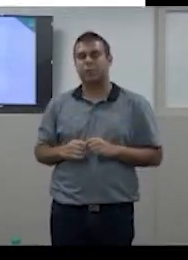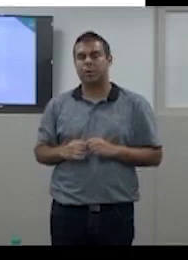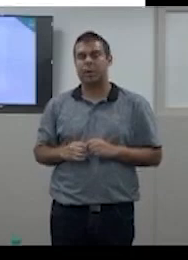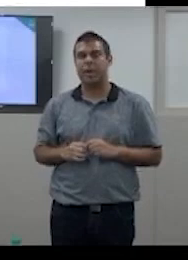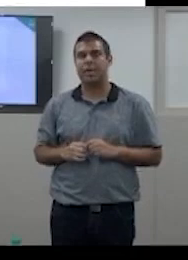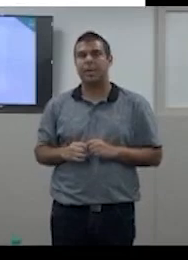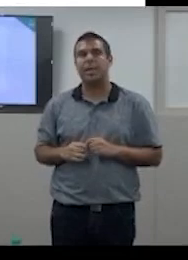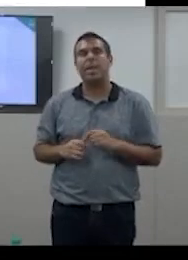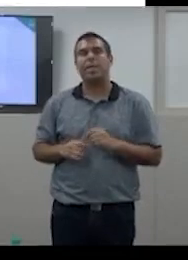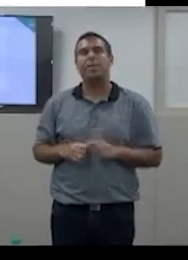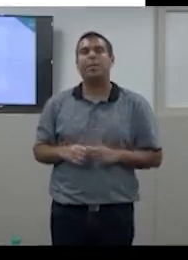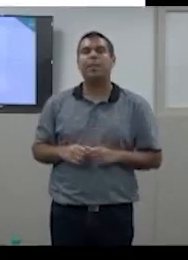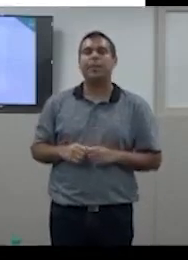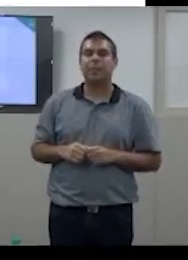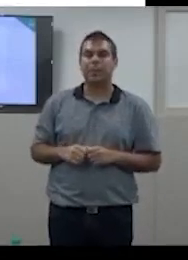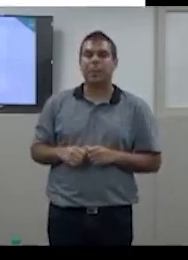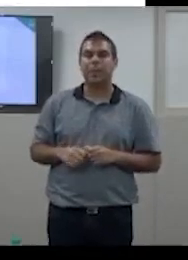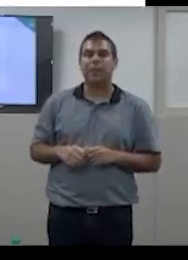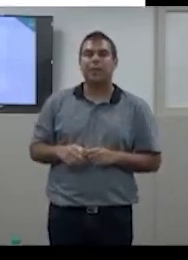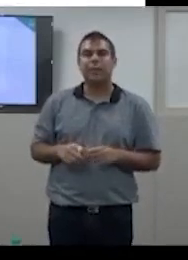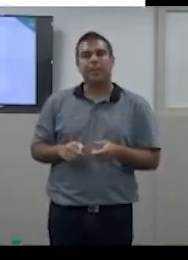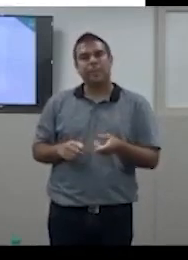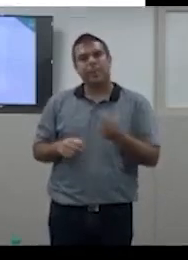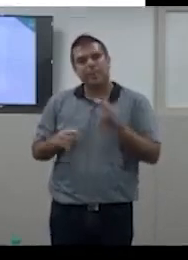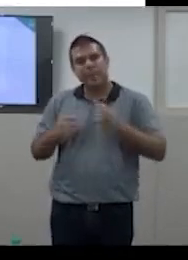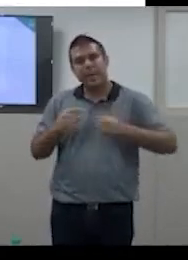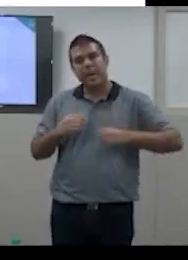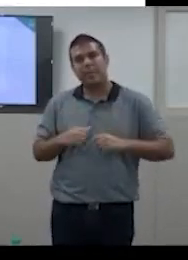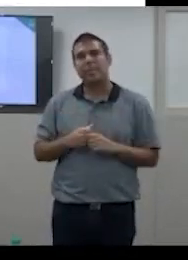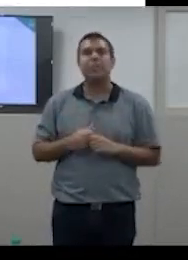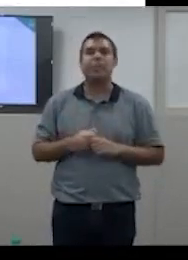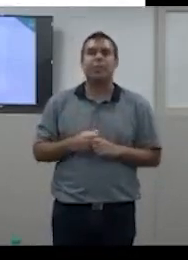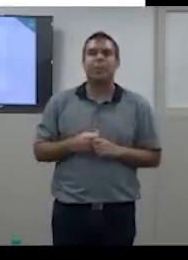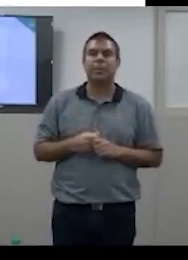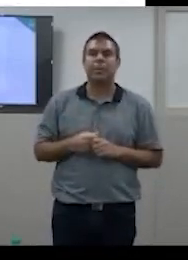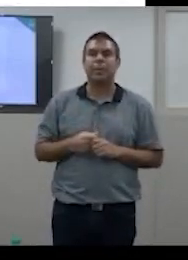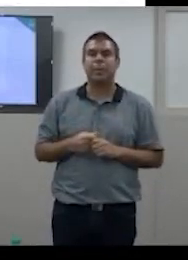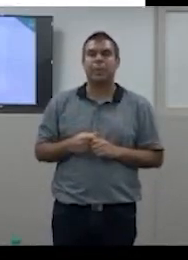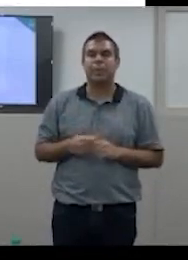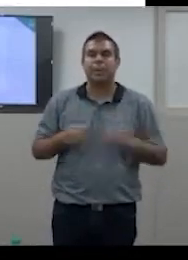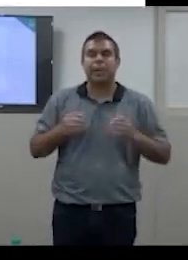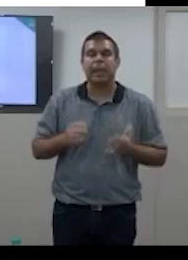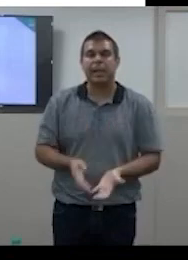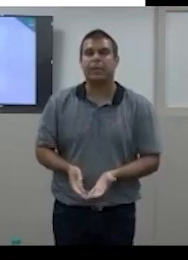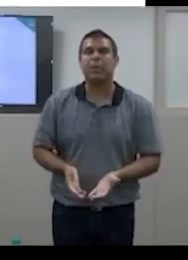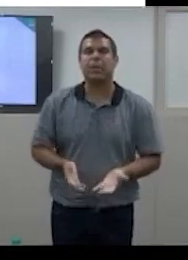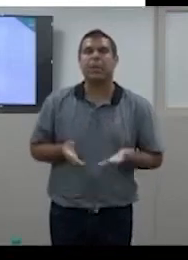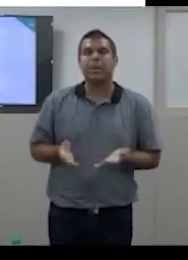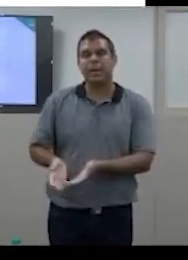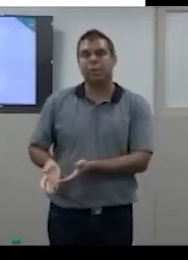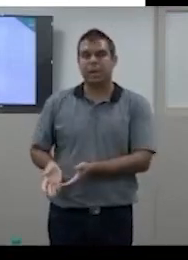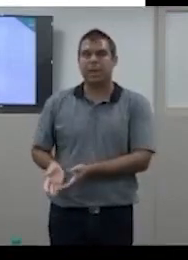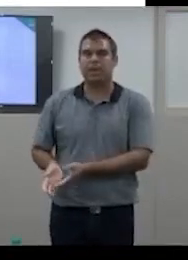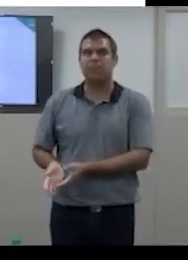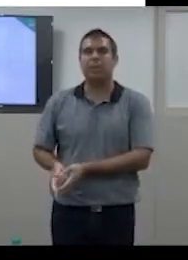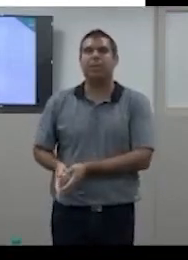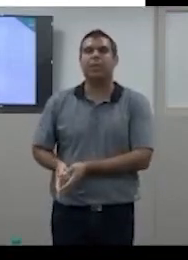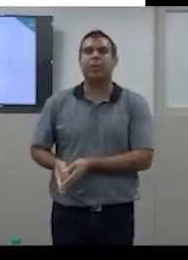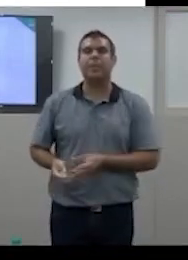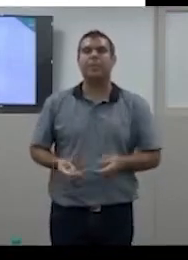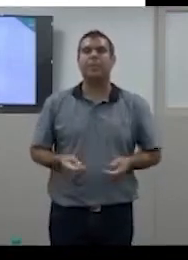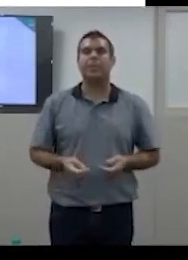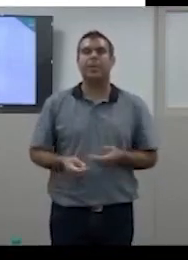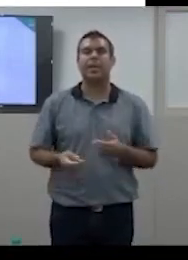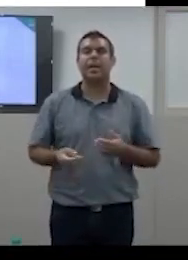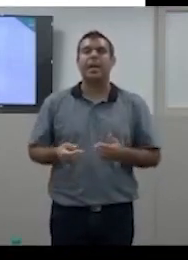pegar essas gotículas de água ali, você vai perceber o quê? Você vai perceber que a água voltou ali para o estado líquido. Galera, o que eu quero chegar no meio